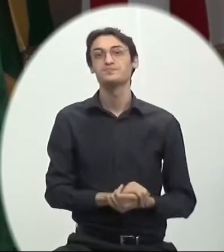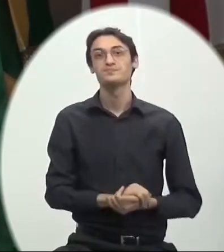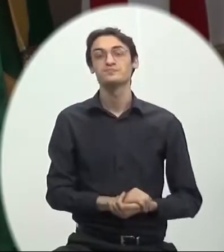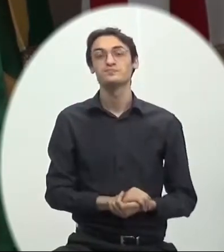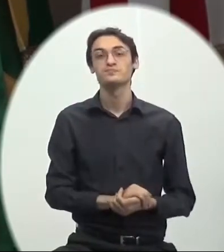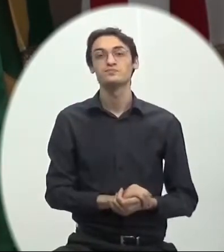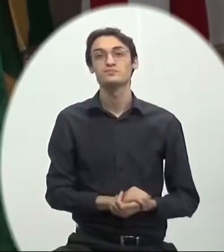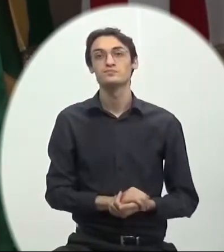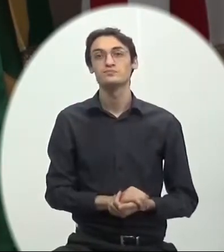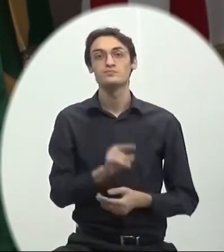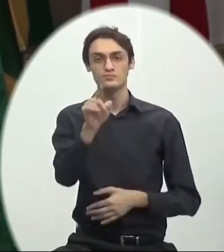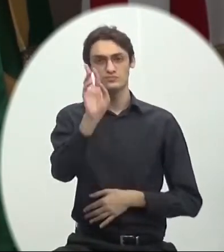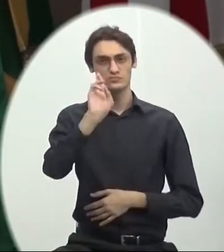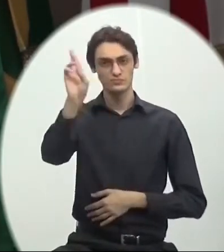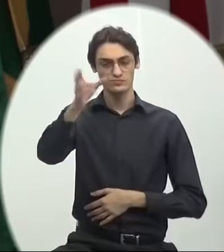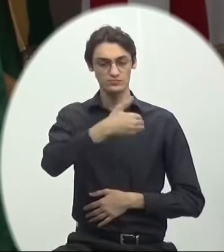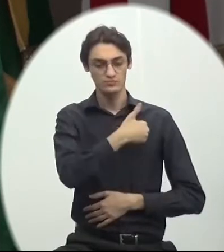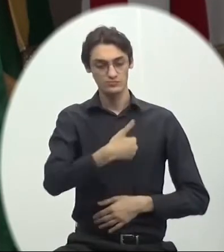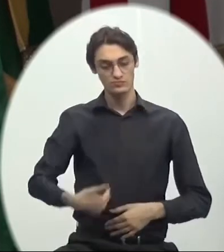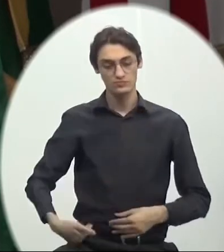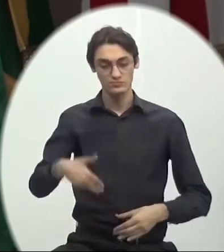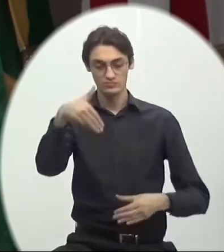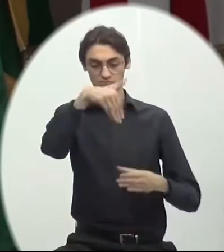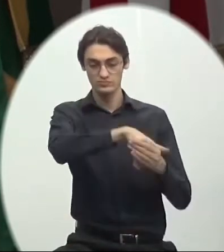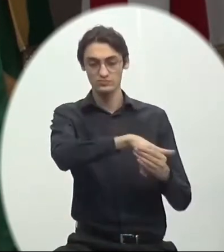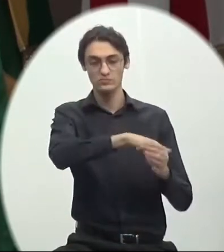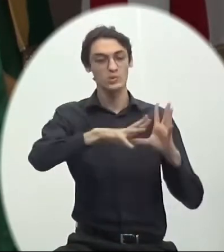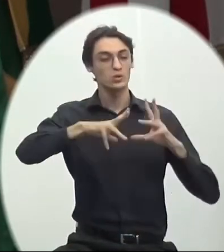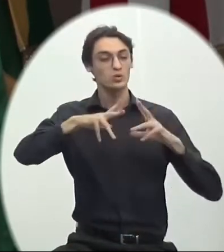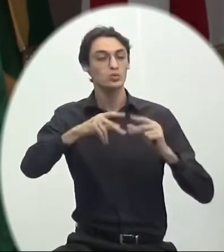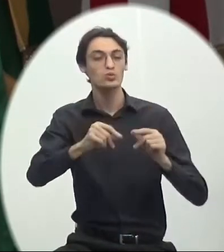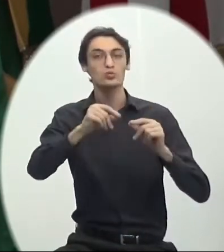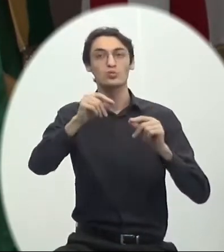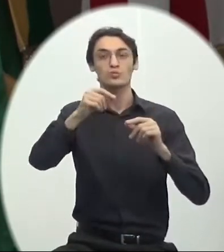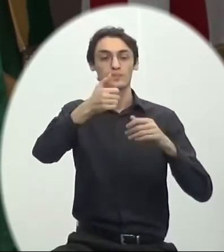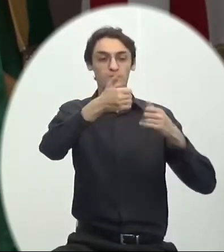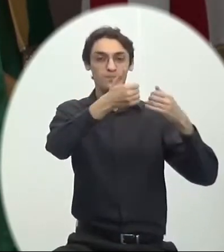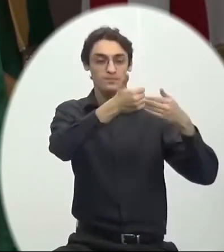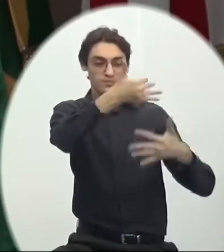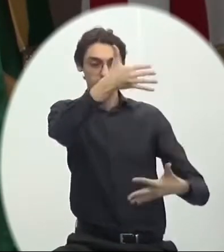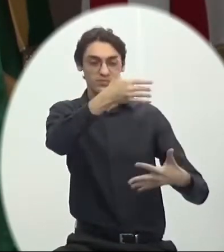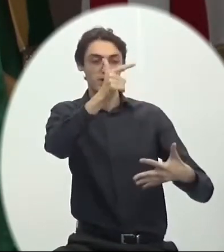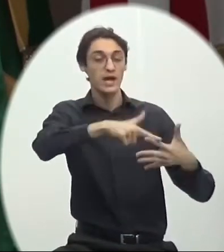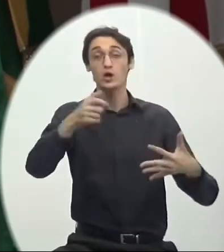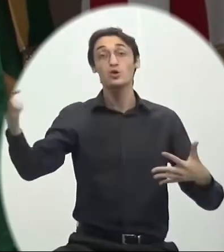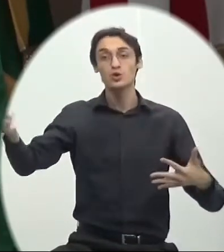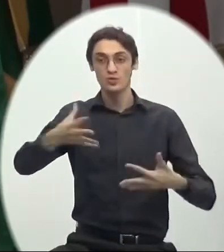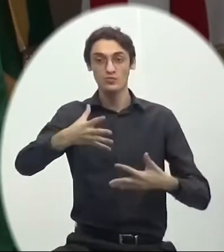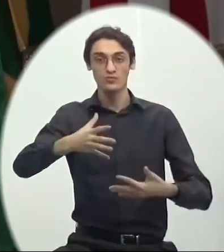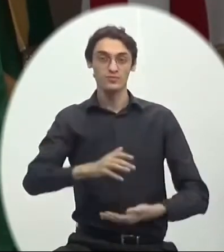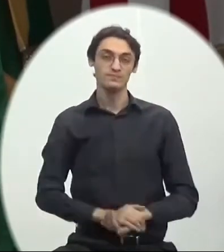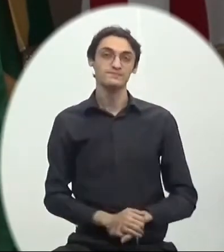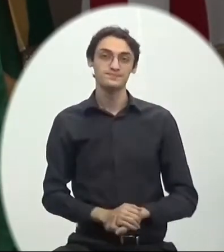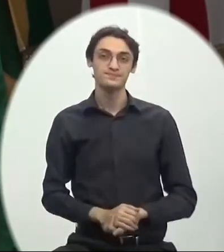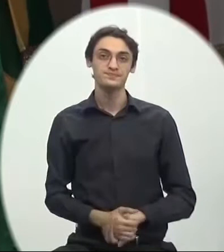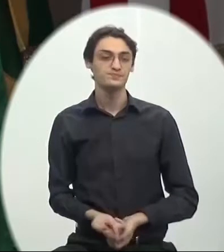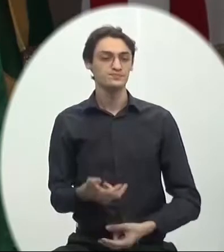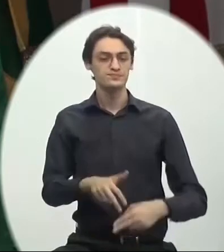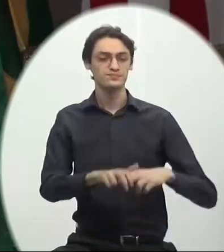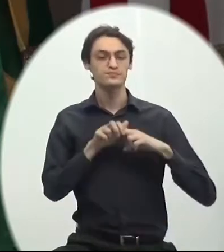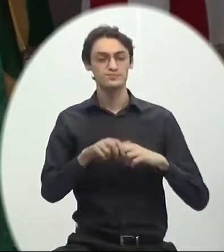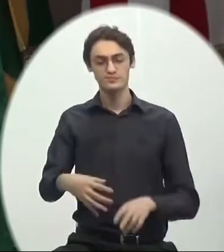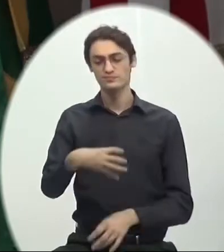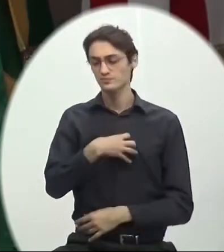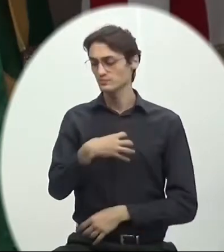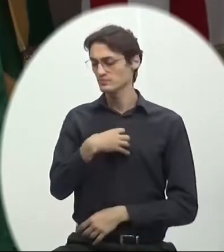presidente, o senhor que era líder do governo naquela votação, todos esses argumentos que estão aqui são novos. Então, me estranha, o senhor